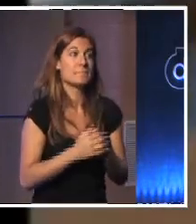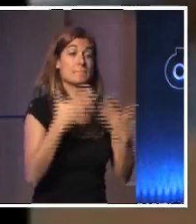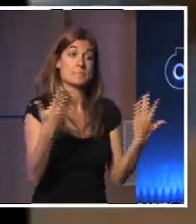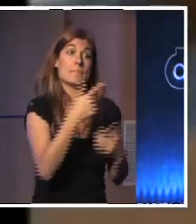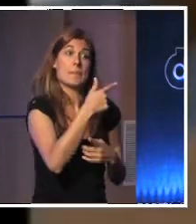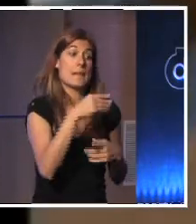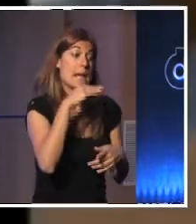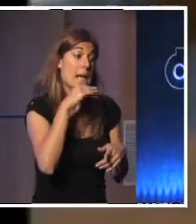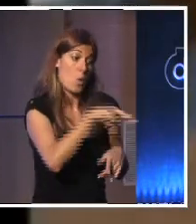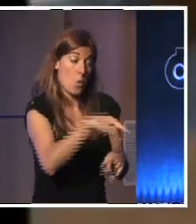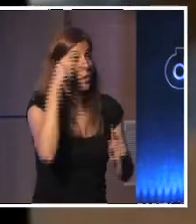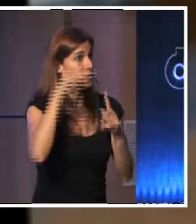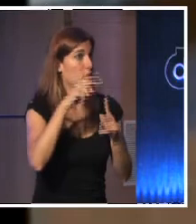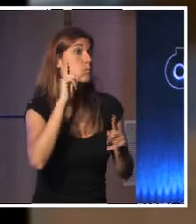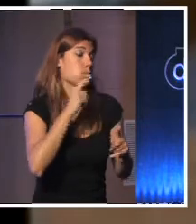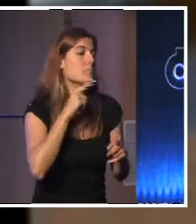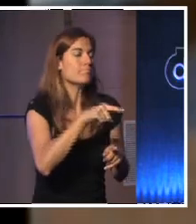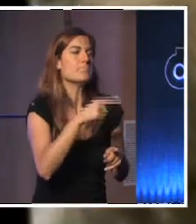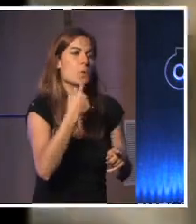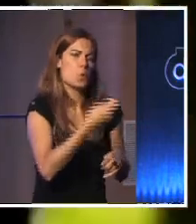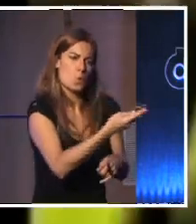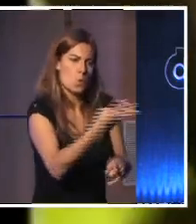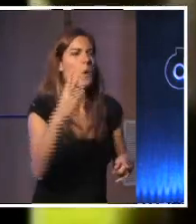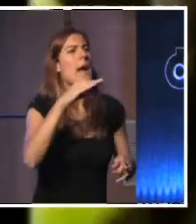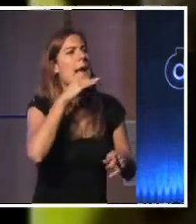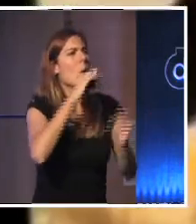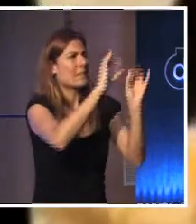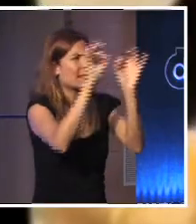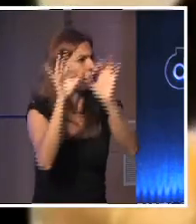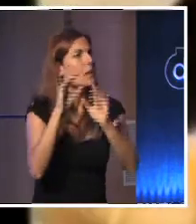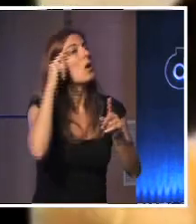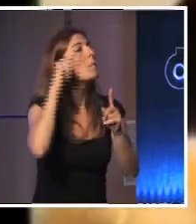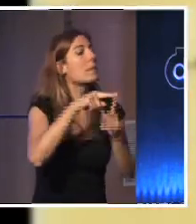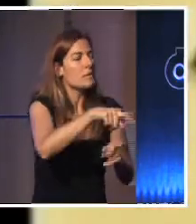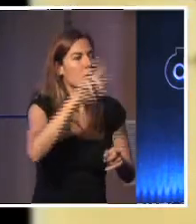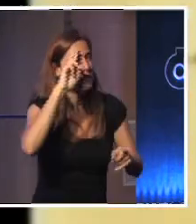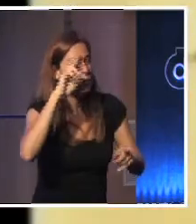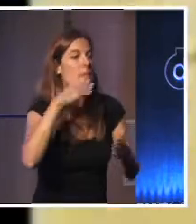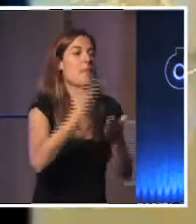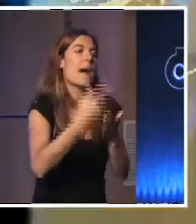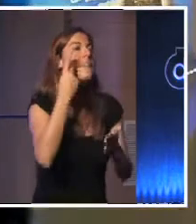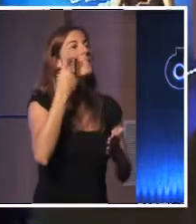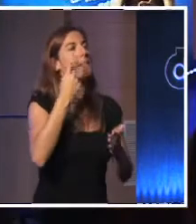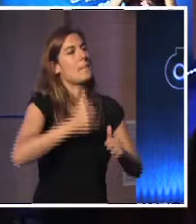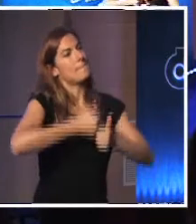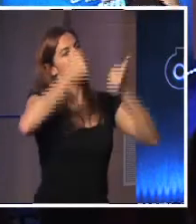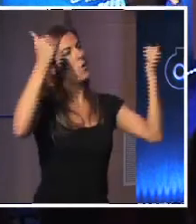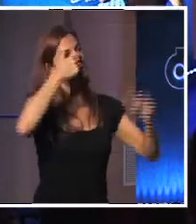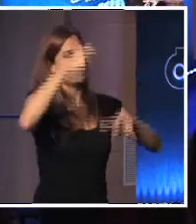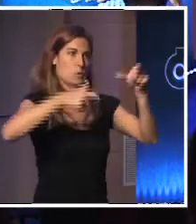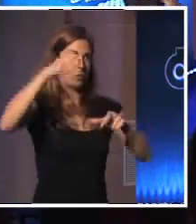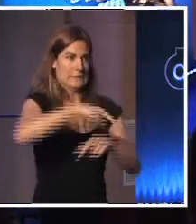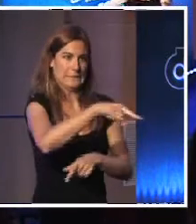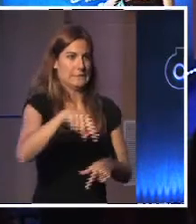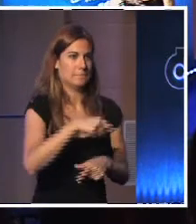Estos perros de sordos son solo unos de los innumerables perros de todo el mundo que se esfuerzan para producir enormes mejoras en nuestras vidas.